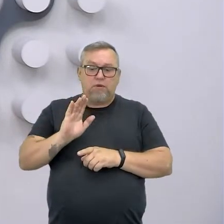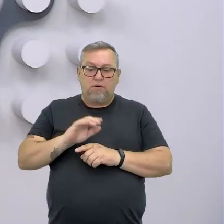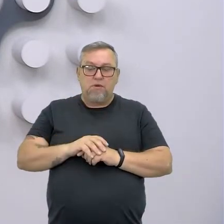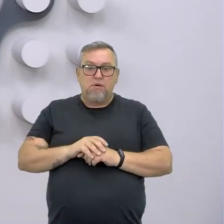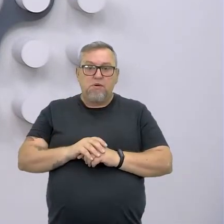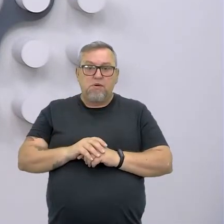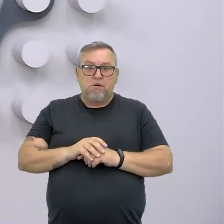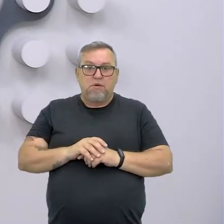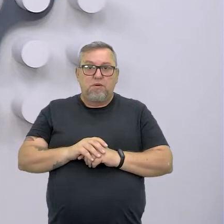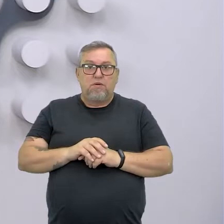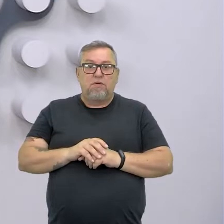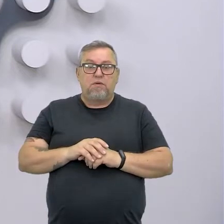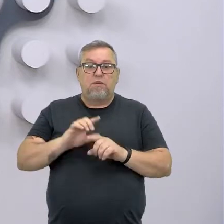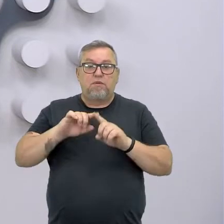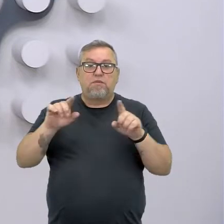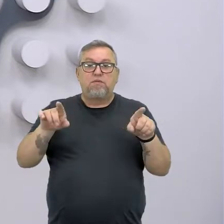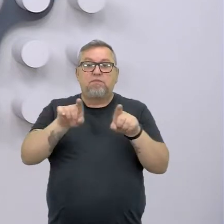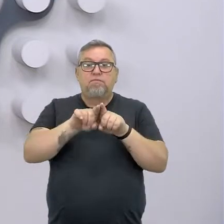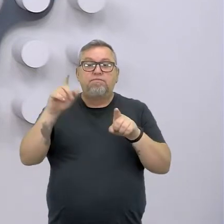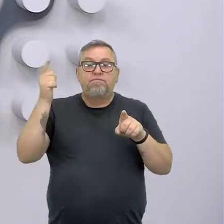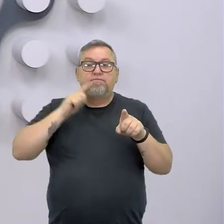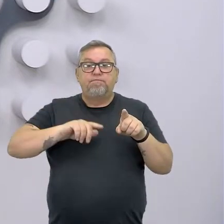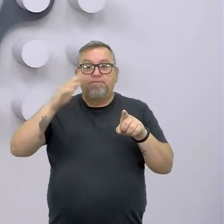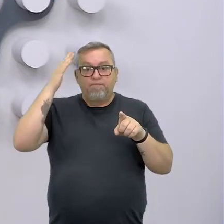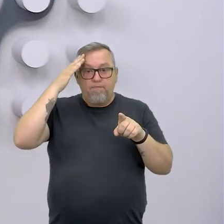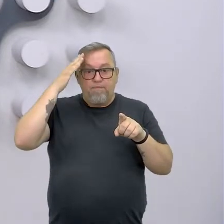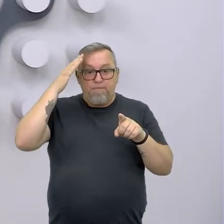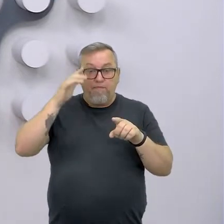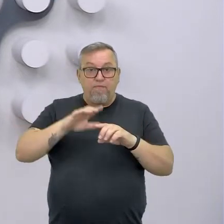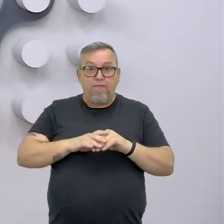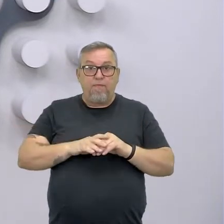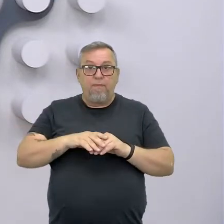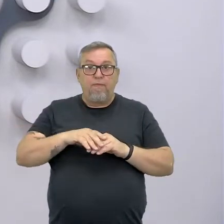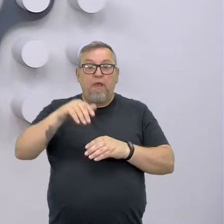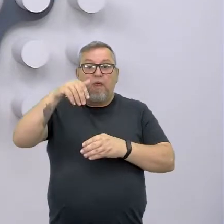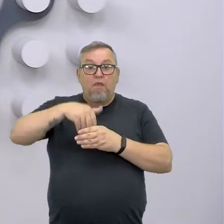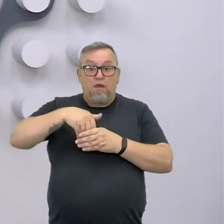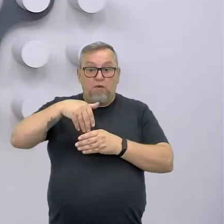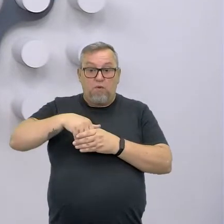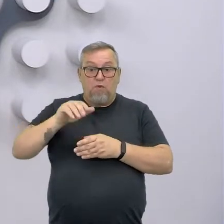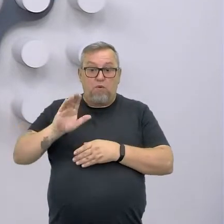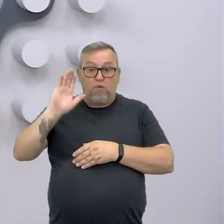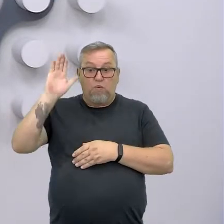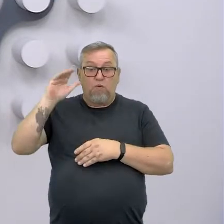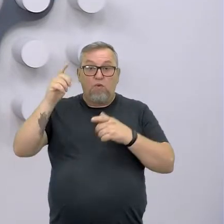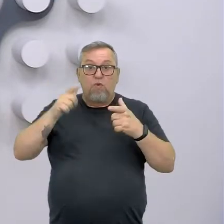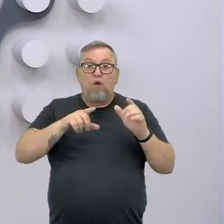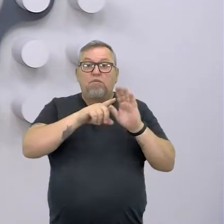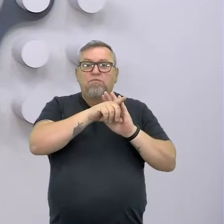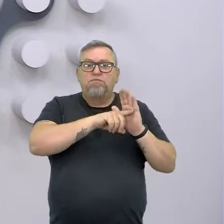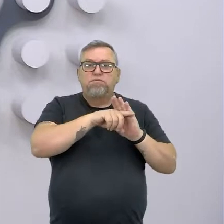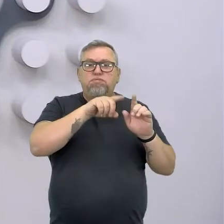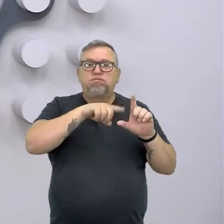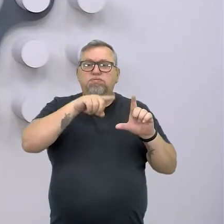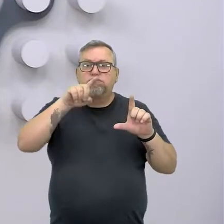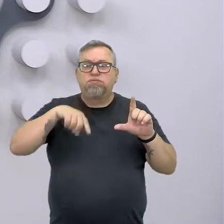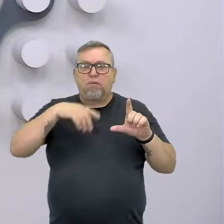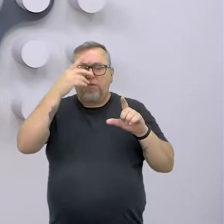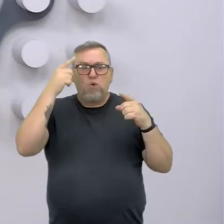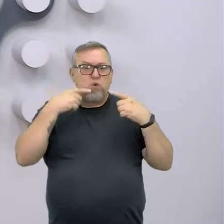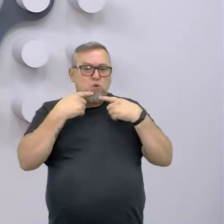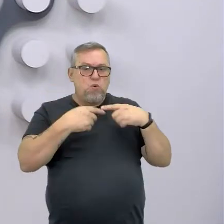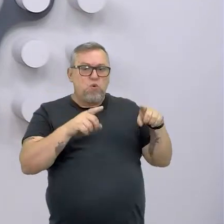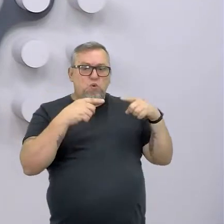assim, vago, né? Mas talvez vocês entendam. Nas eleições, os institutos de pesquisa eles foram muito